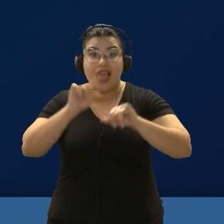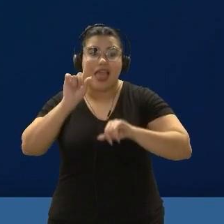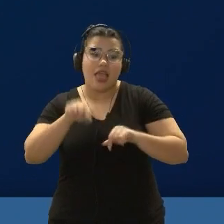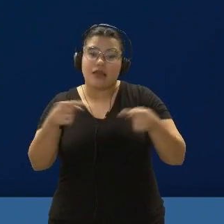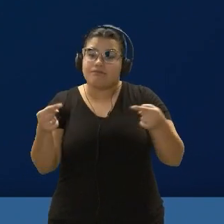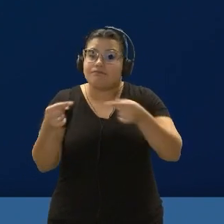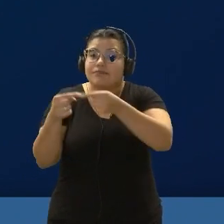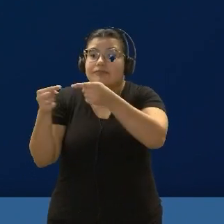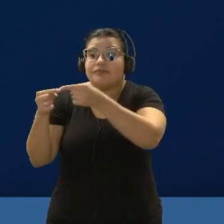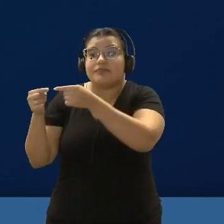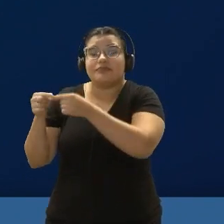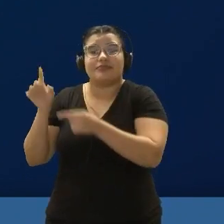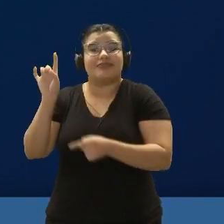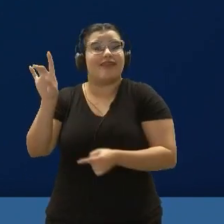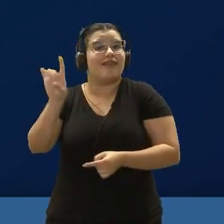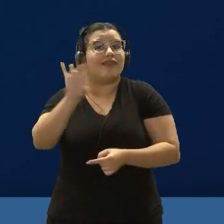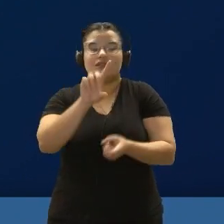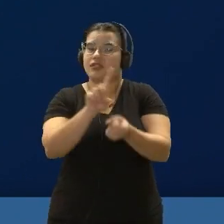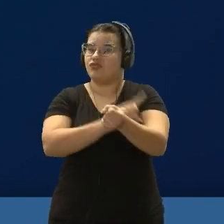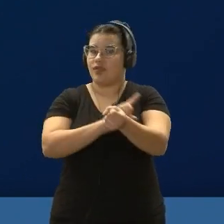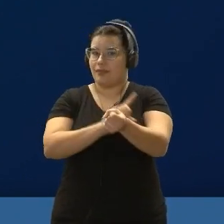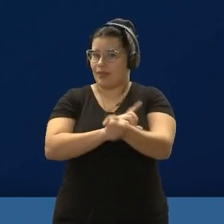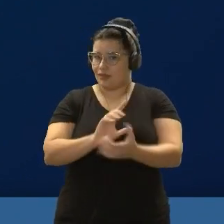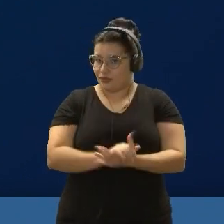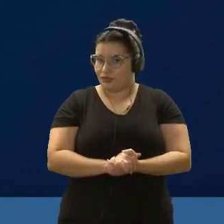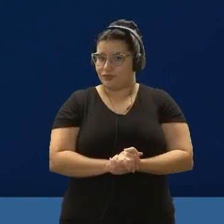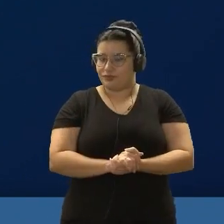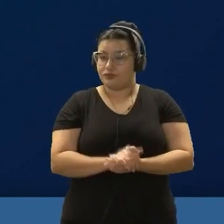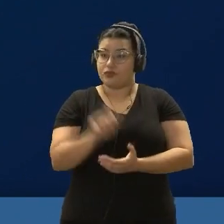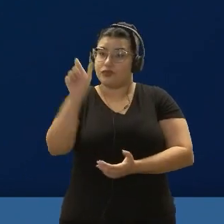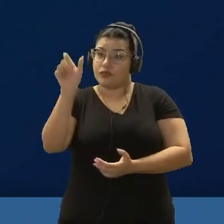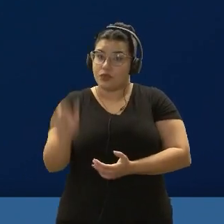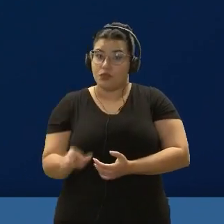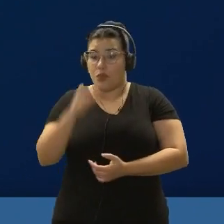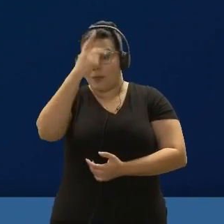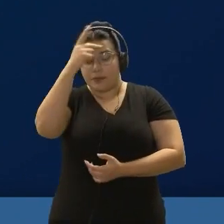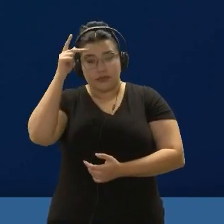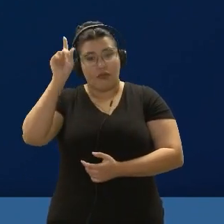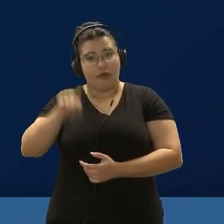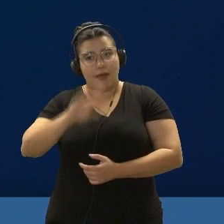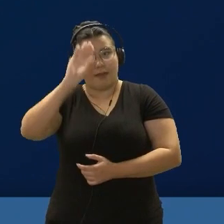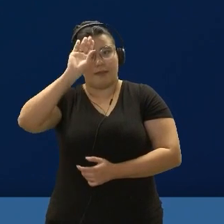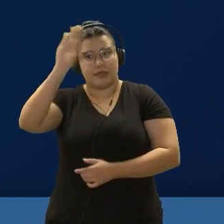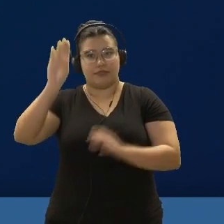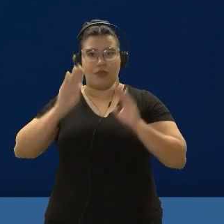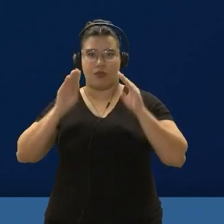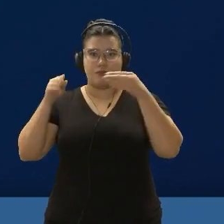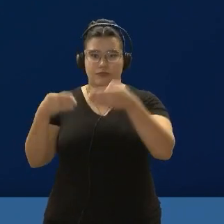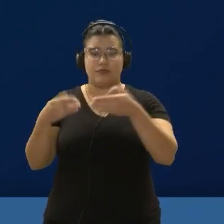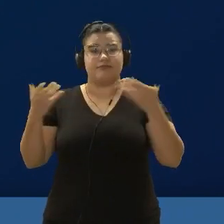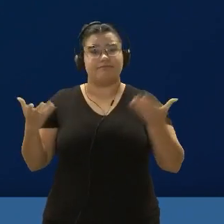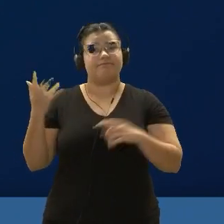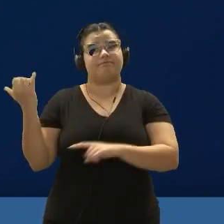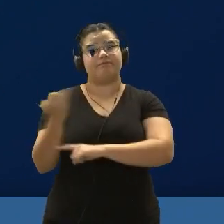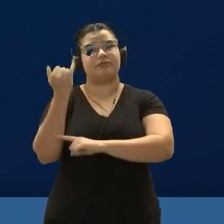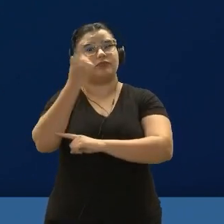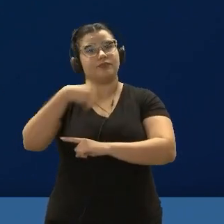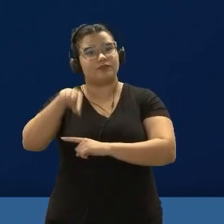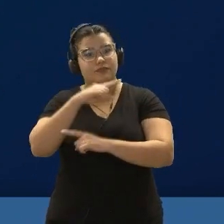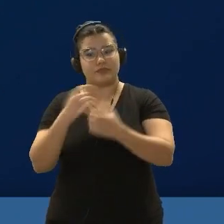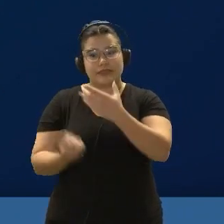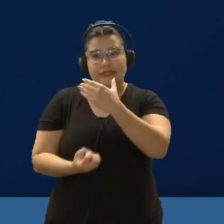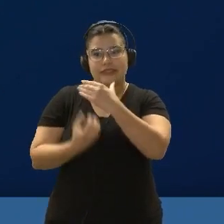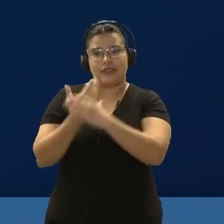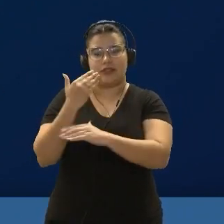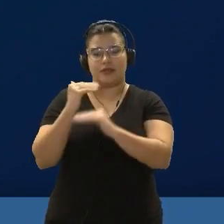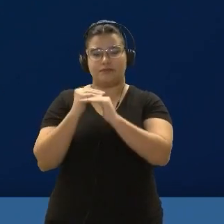com diabetes. E o paciente é o centro de tudo. Então é importante que a gente crie linha de